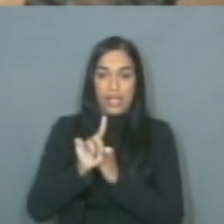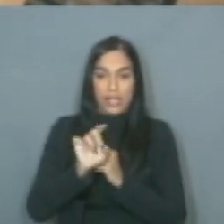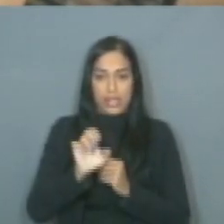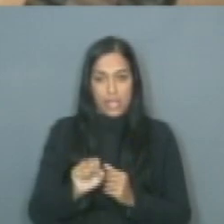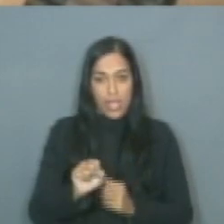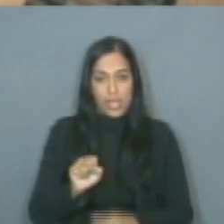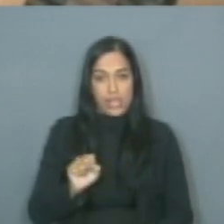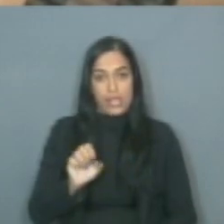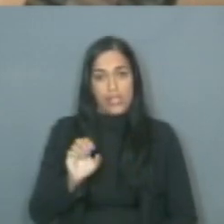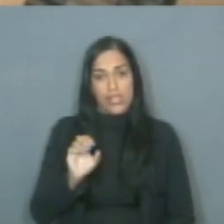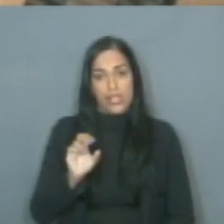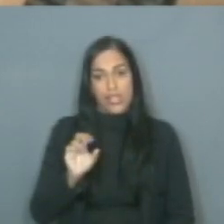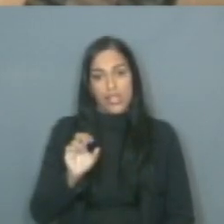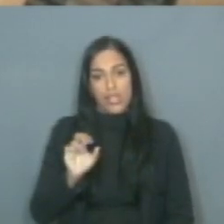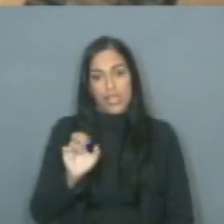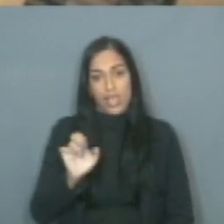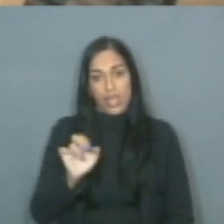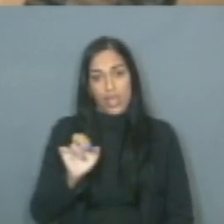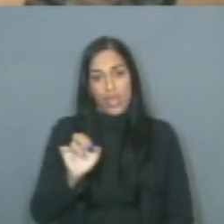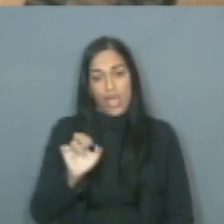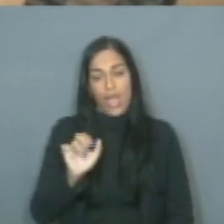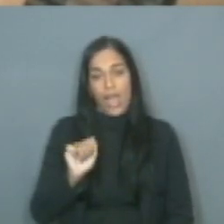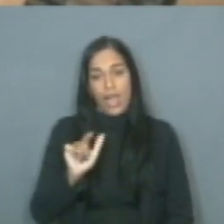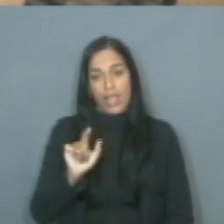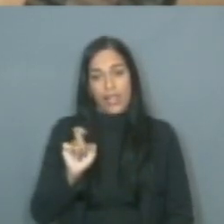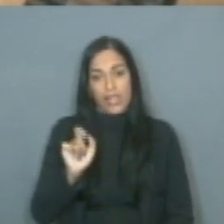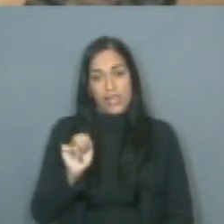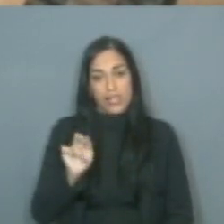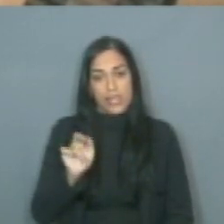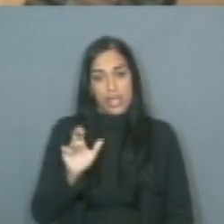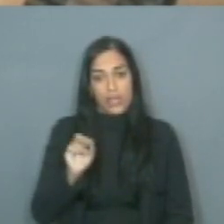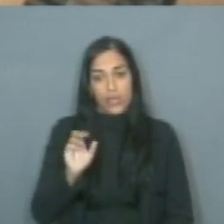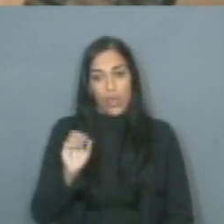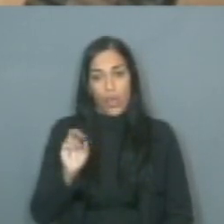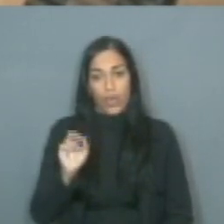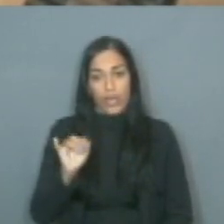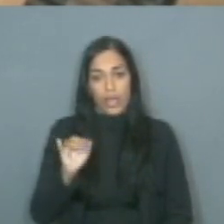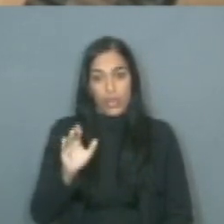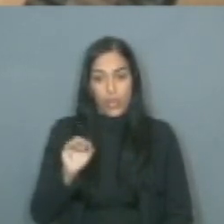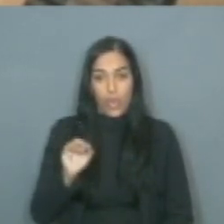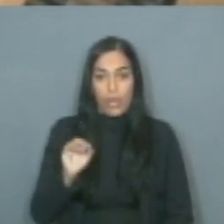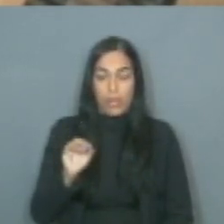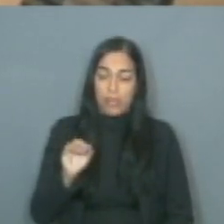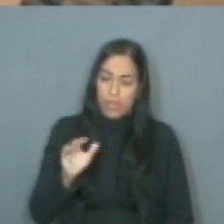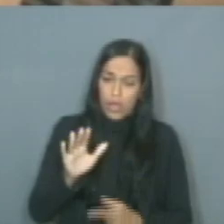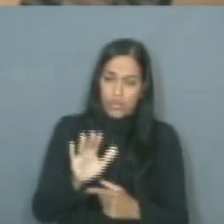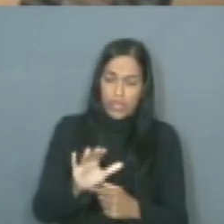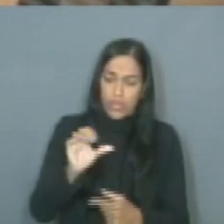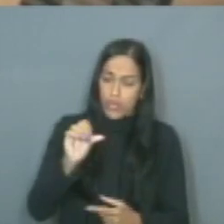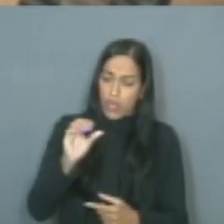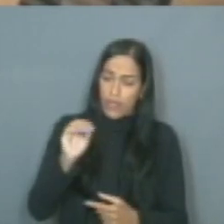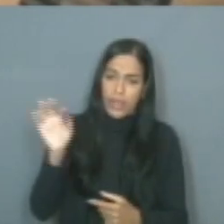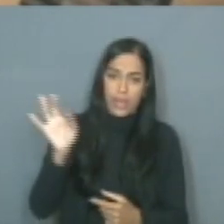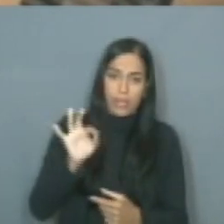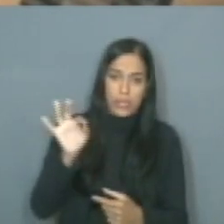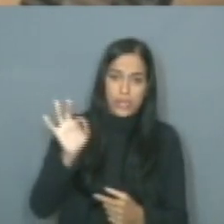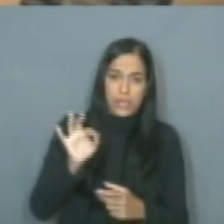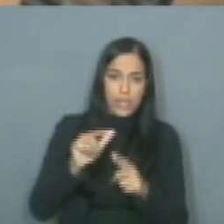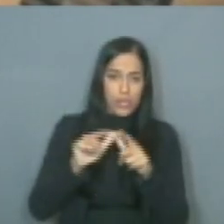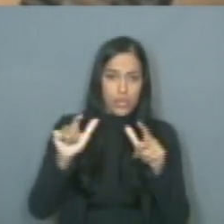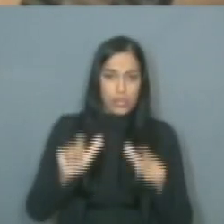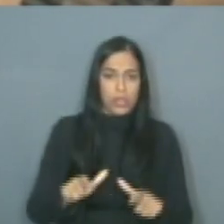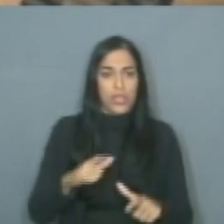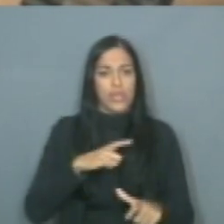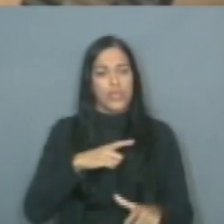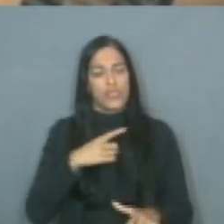foi o doutor Orico, Alessandro Orico, mostrando que 90% dos moradores de rua que estão em Setúbal têm envolvimento